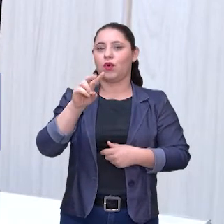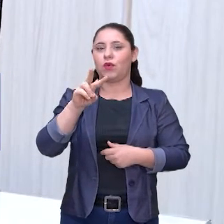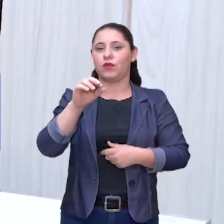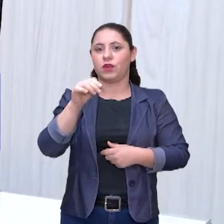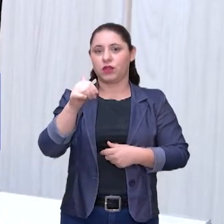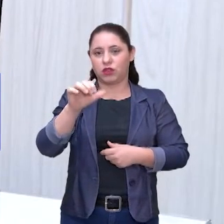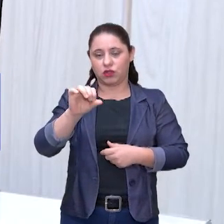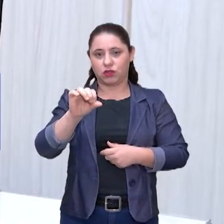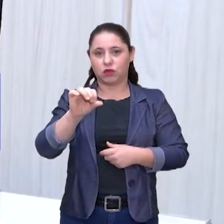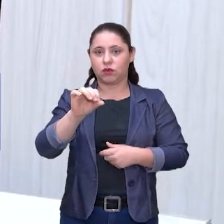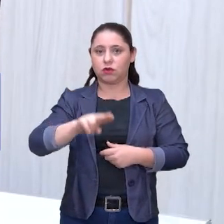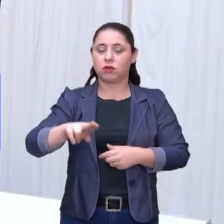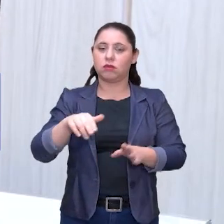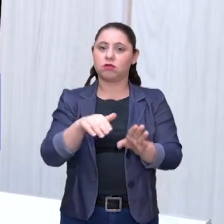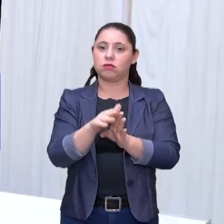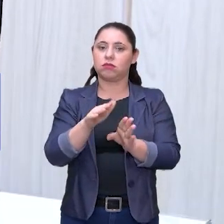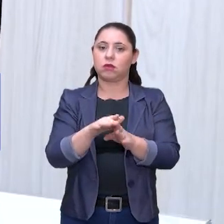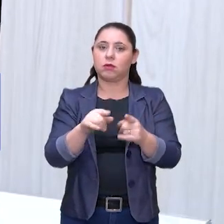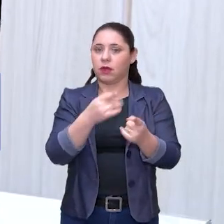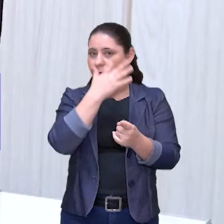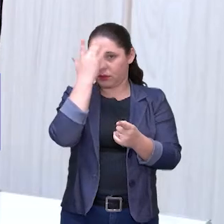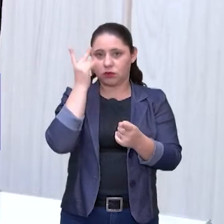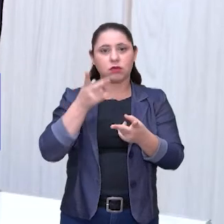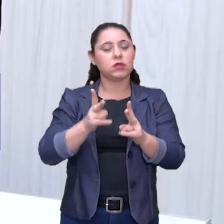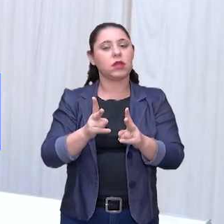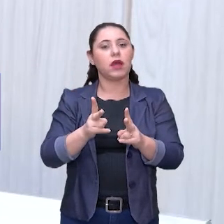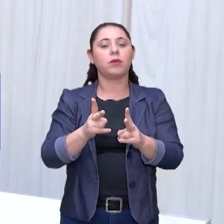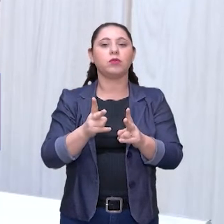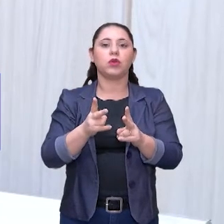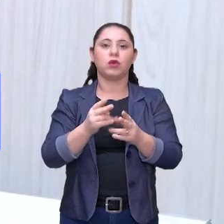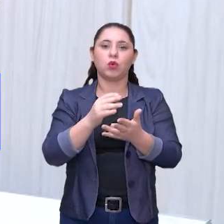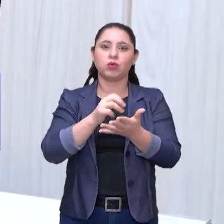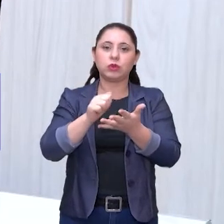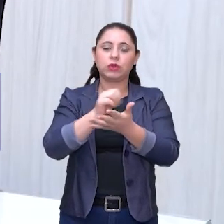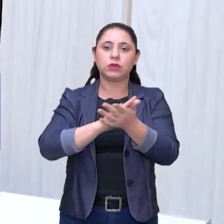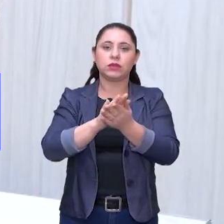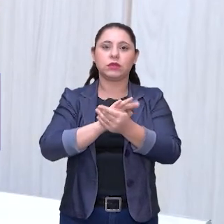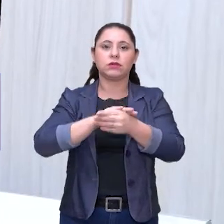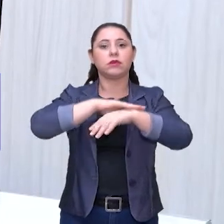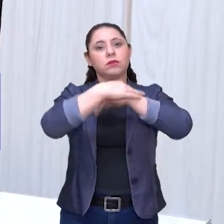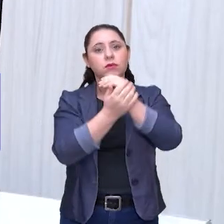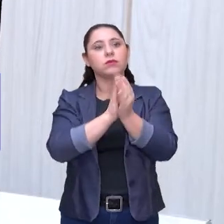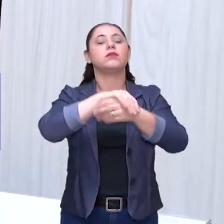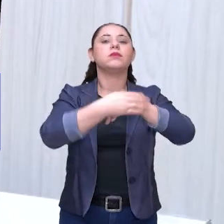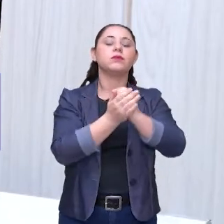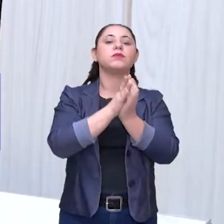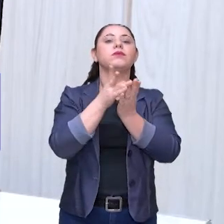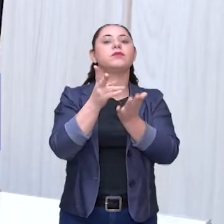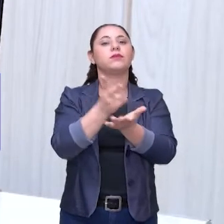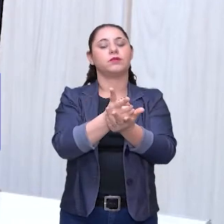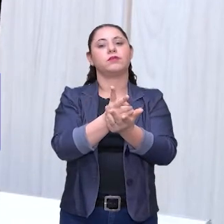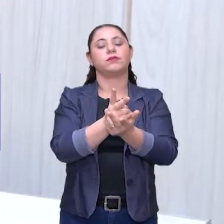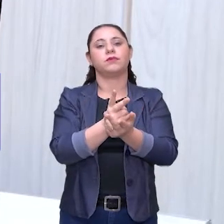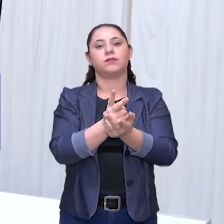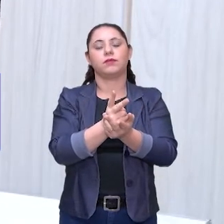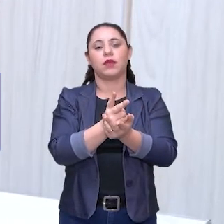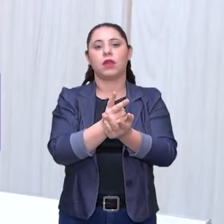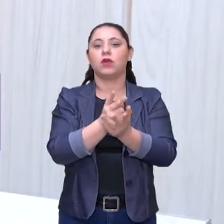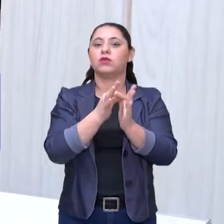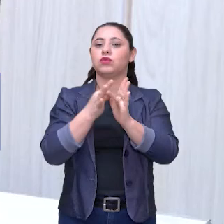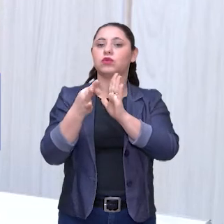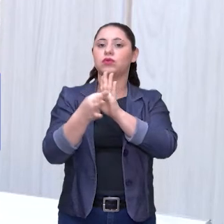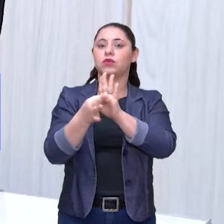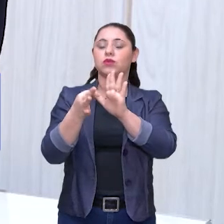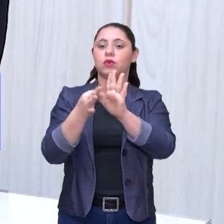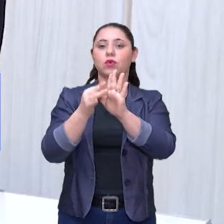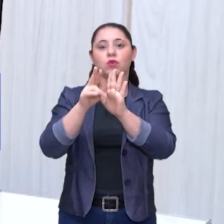com Covid a gente orienta a usar, né? Mas o paciente sempre está hidratando, entendeu? Usou o álcool gel, passa